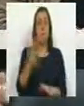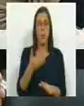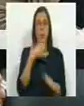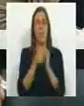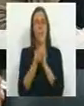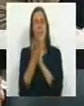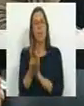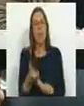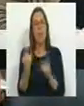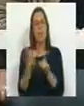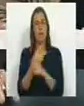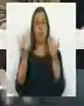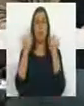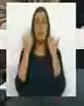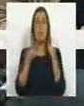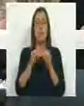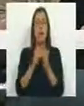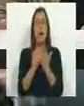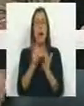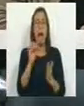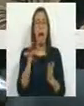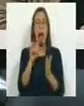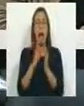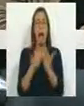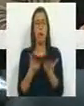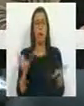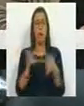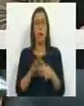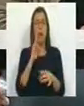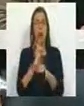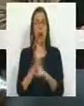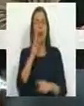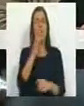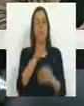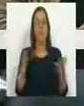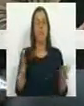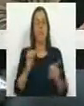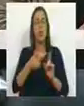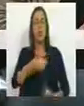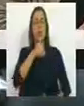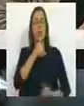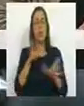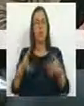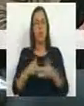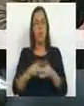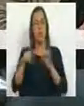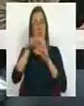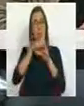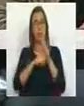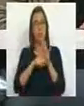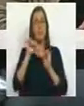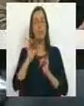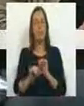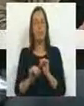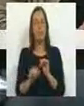pedir um conjunto de elementos, nomeadamente as atas, que referem tanto aquilo que é ou que foram as decisões da Comissão Diretiva,